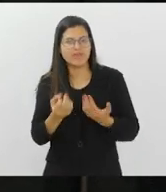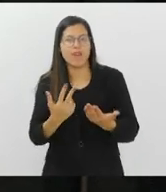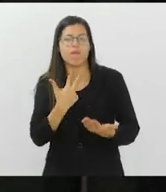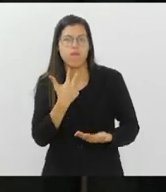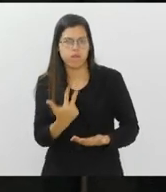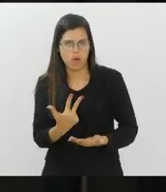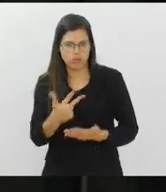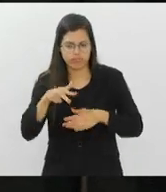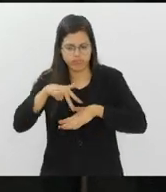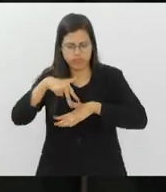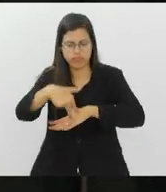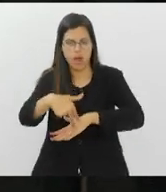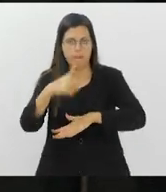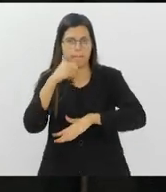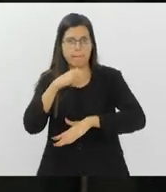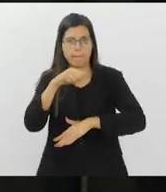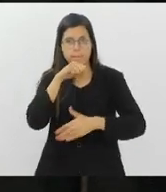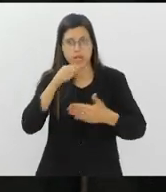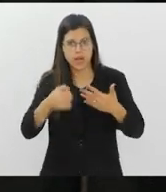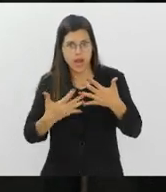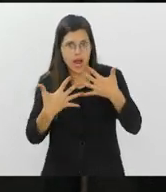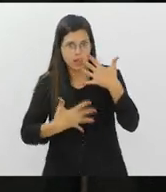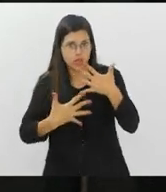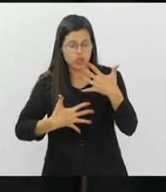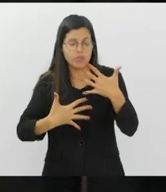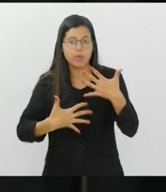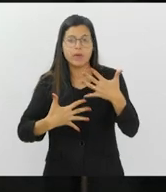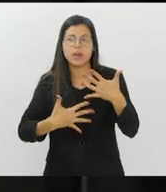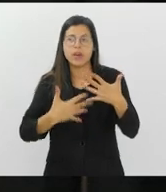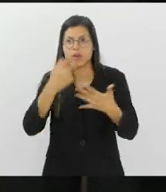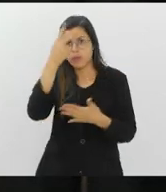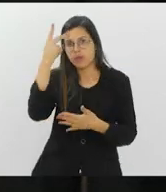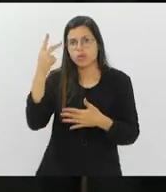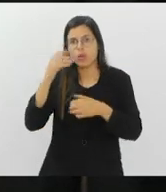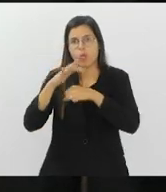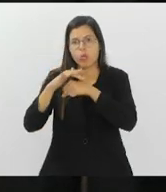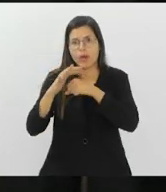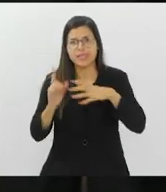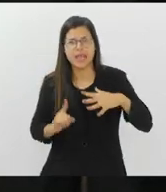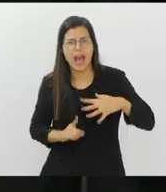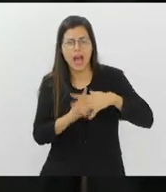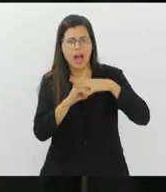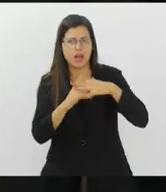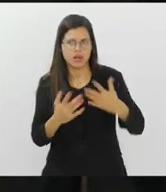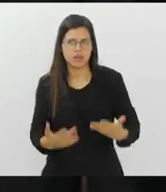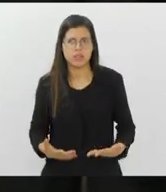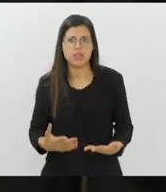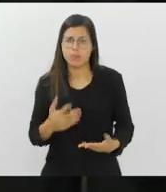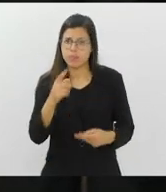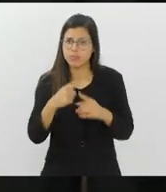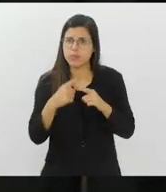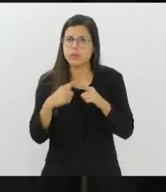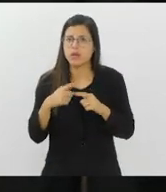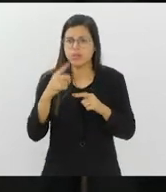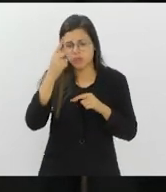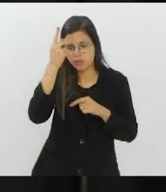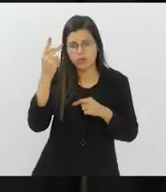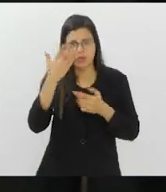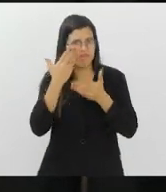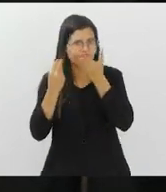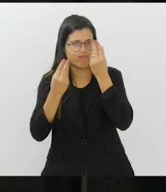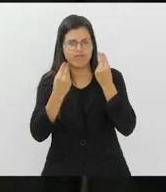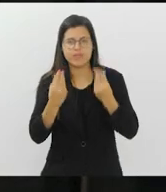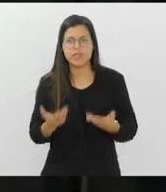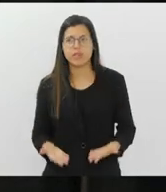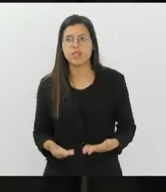mães atípicas, pessoas com doenças raras, que são totalmente esquecidas quando a gente fala. E eu estou assim, muito feliz de estar aqui